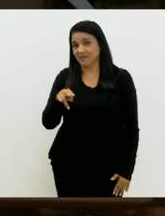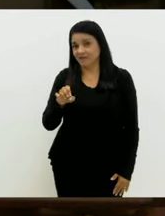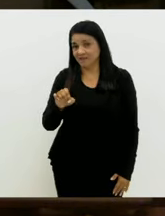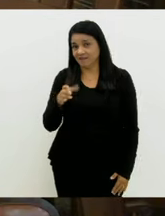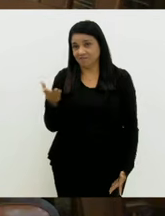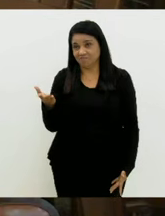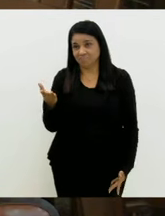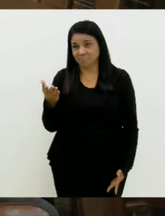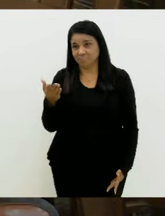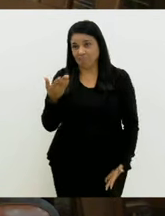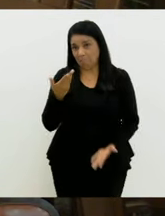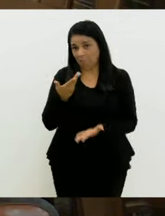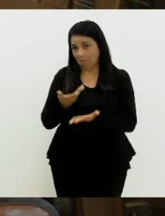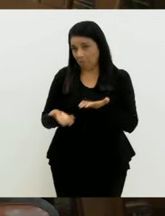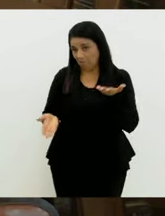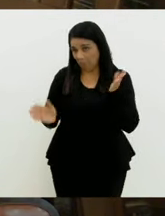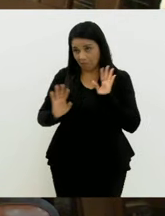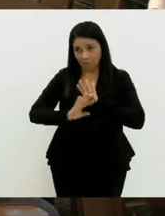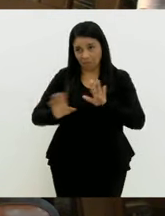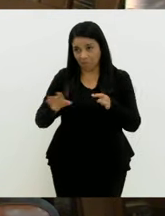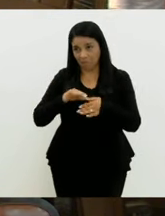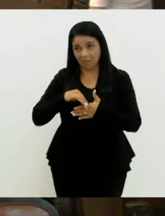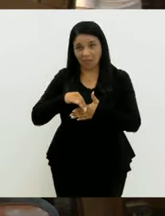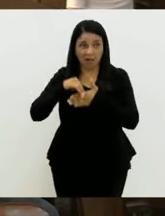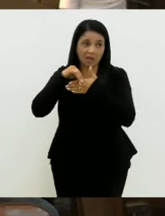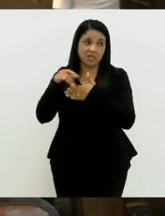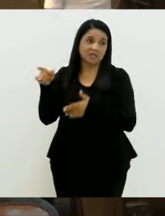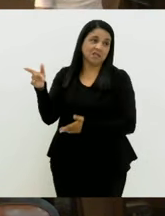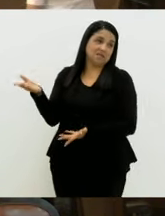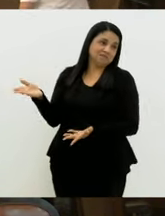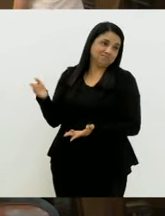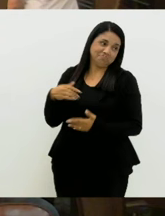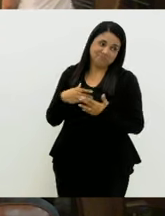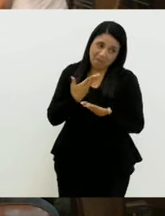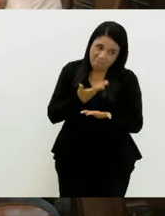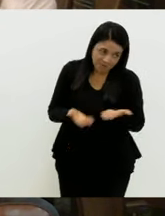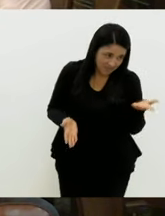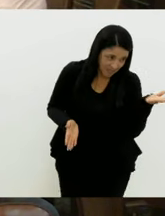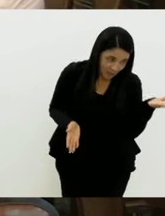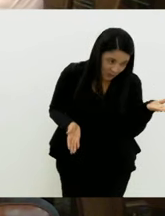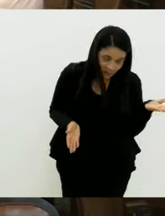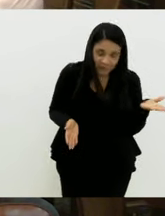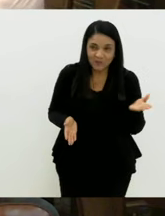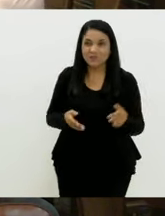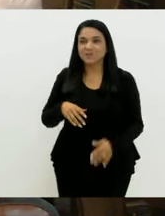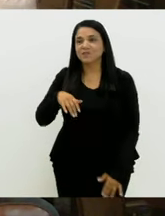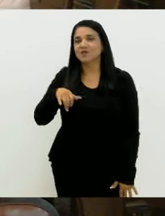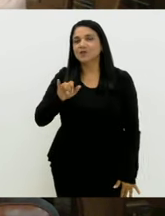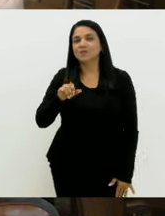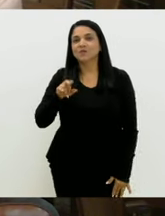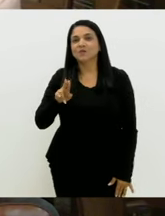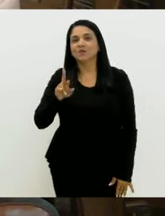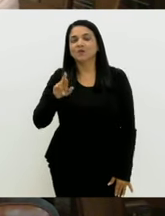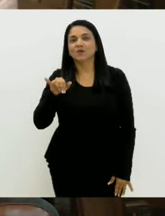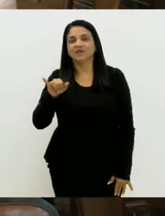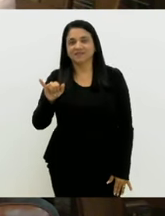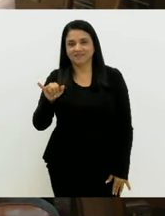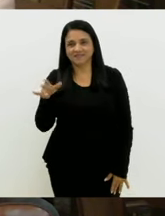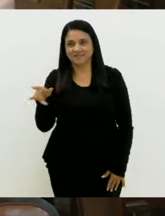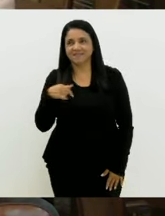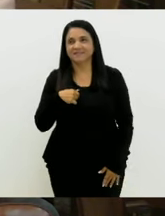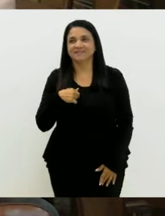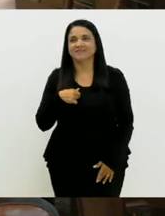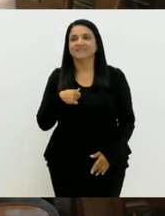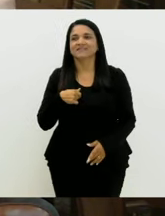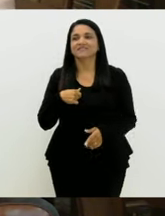Perdeu, ele falou que ele é o líder, meu irmão. Você só é o presidente. Então, a Yuri. Presidente, depois vai trocar comigo, hein,